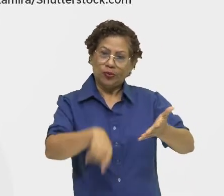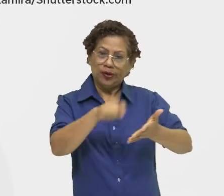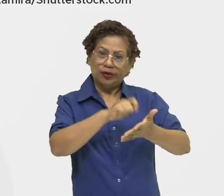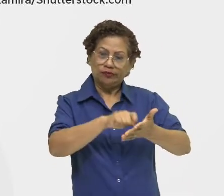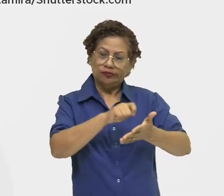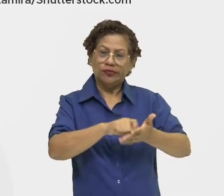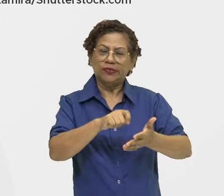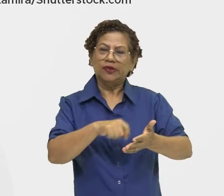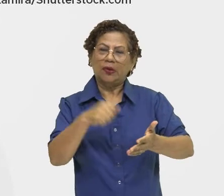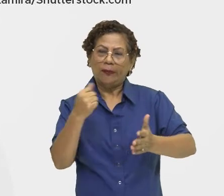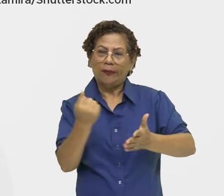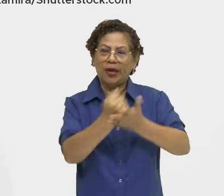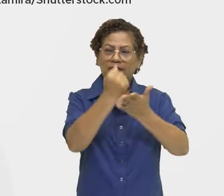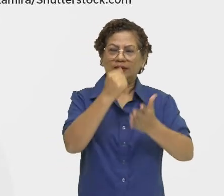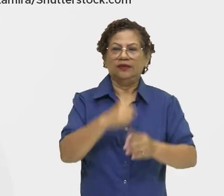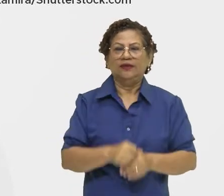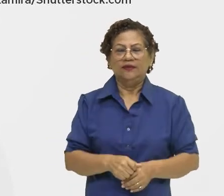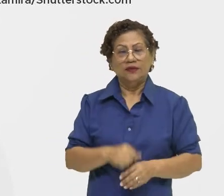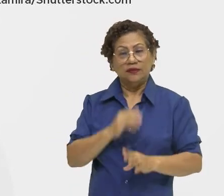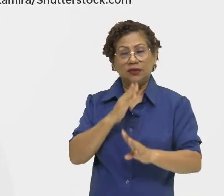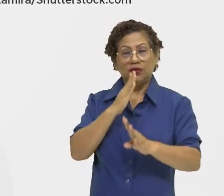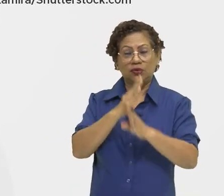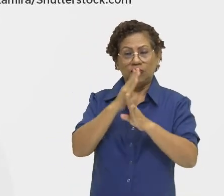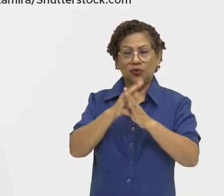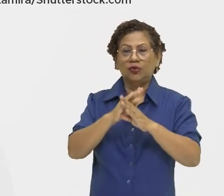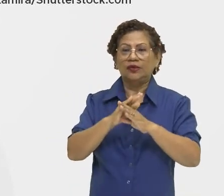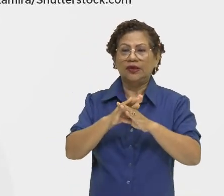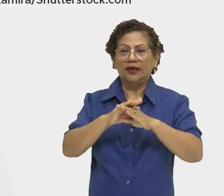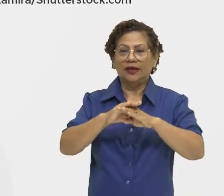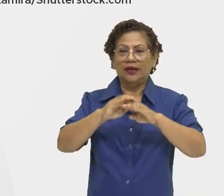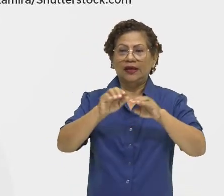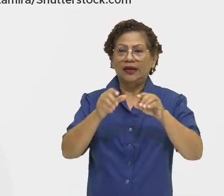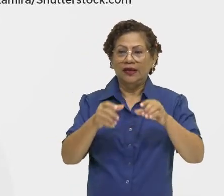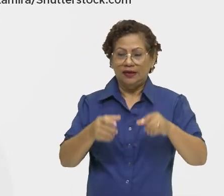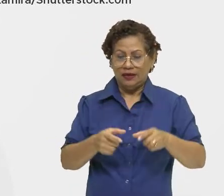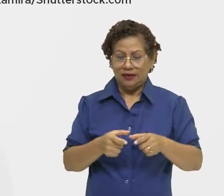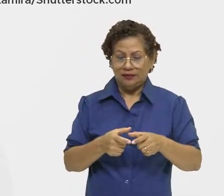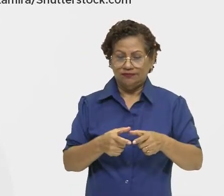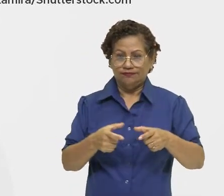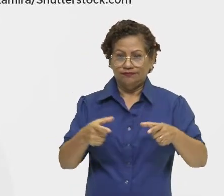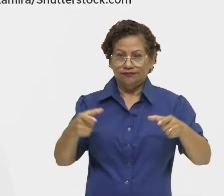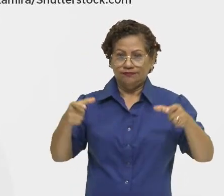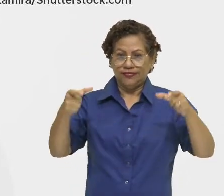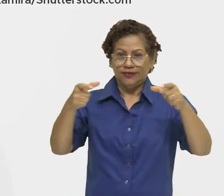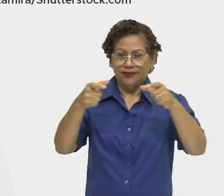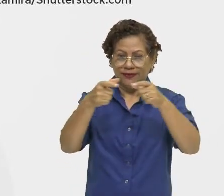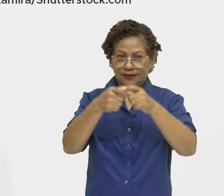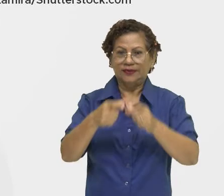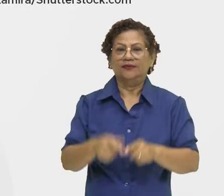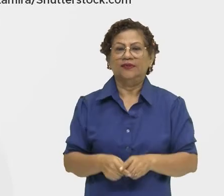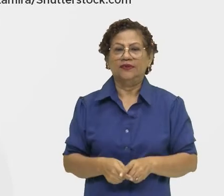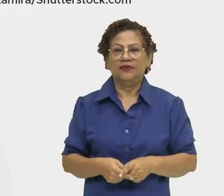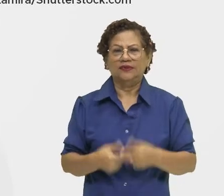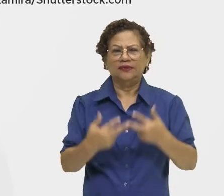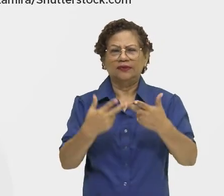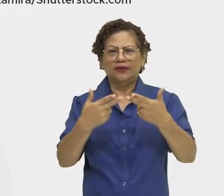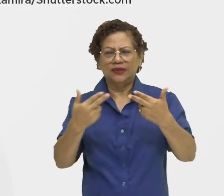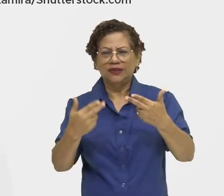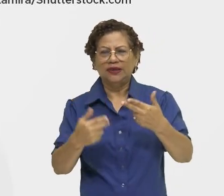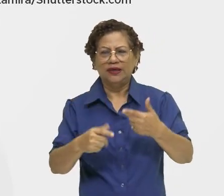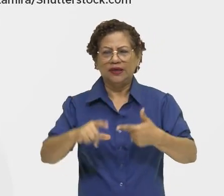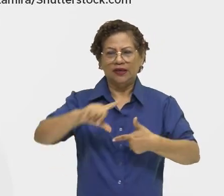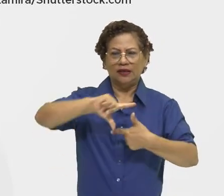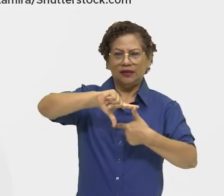Frequentemente encontrada em vasos de cerâmica com características geométricas, triângulos, círculos e formas